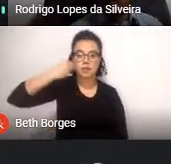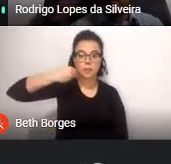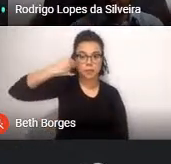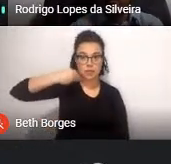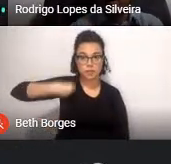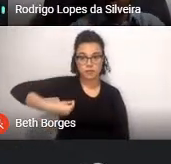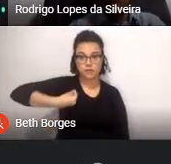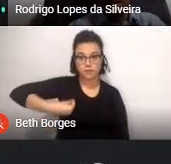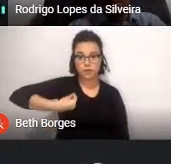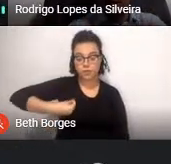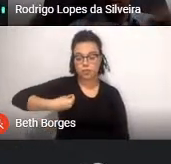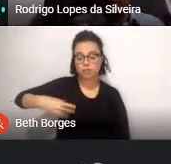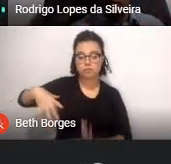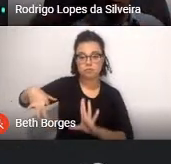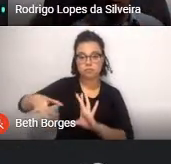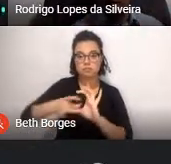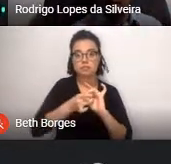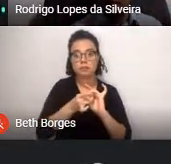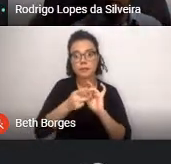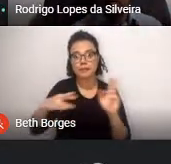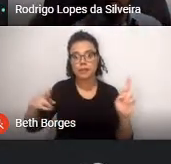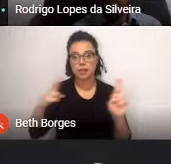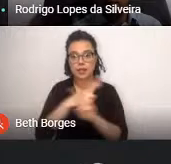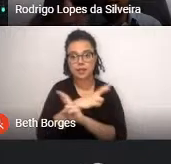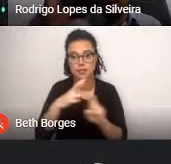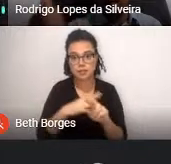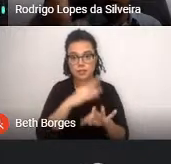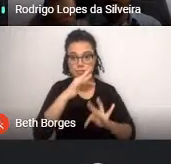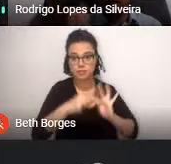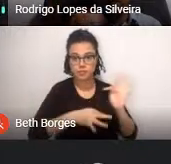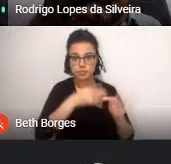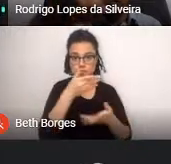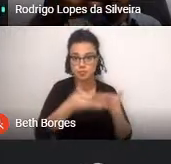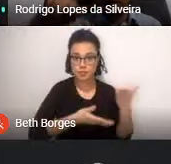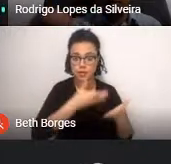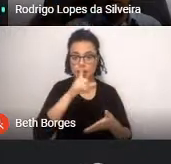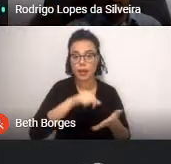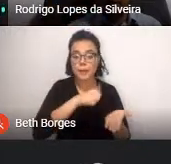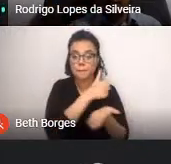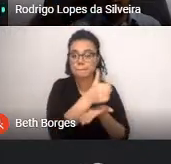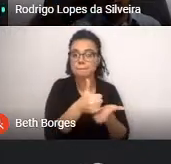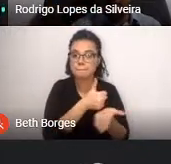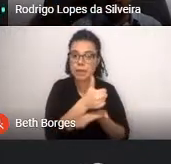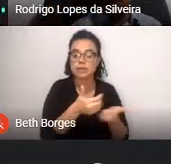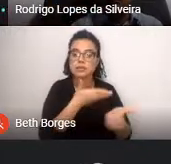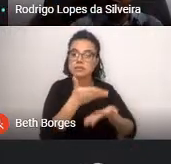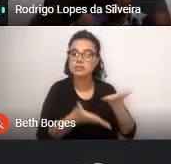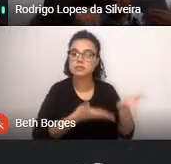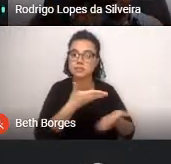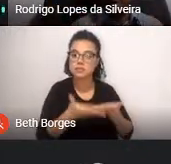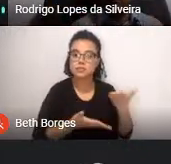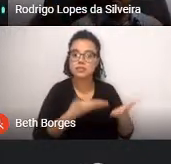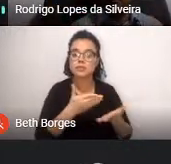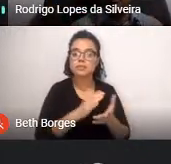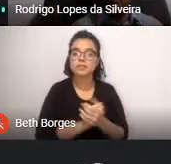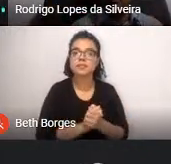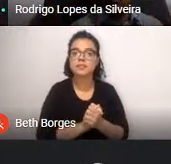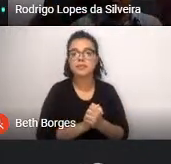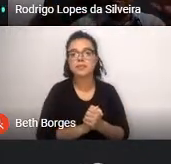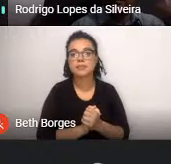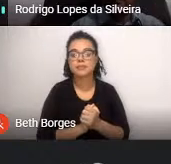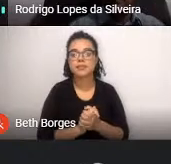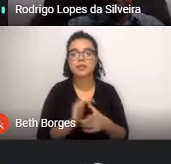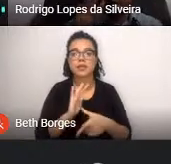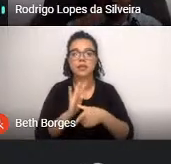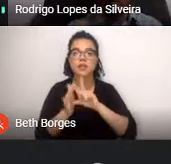relação terapêutica é a base do tratamento, porque ela é a maior ênfase para fazer esse processo de reparentalização, como eu disse anteriormente,